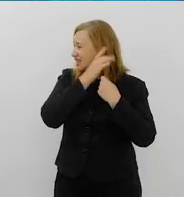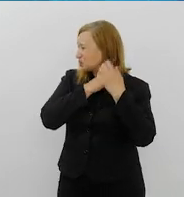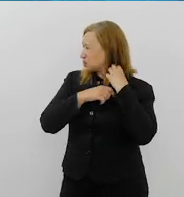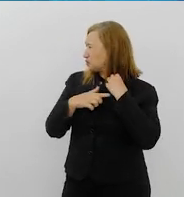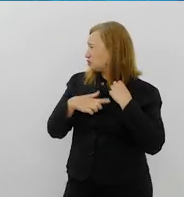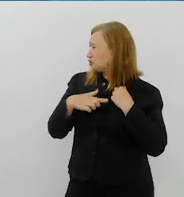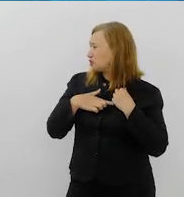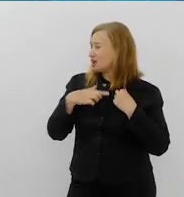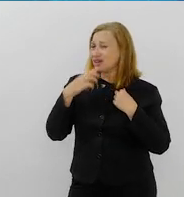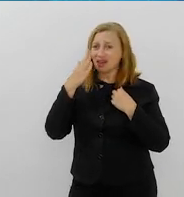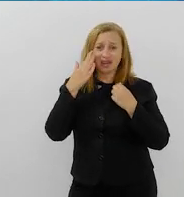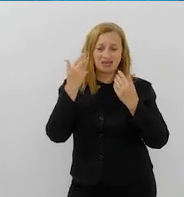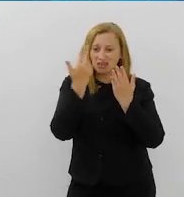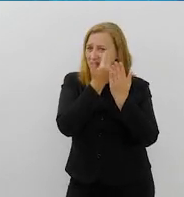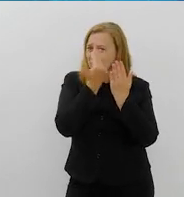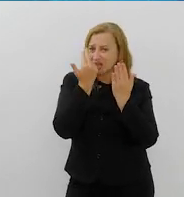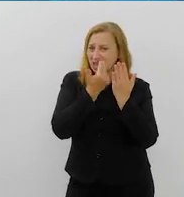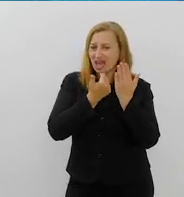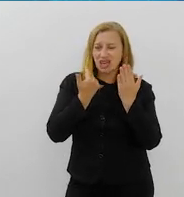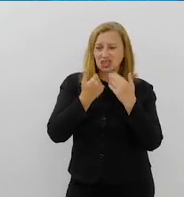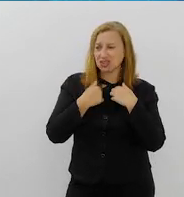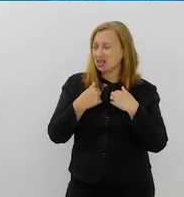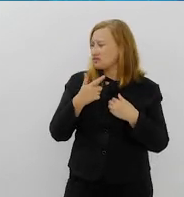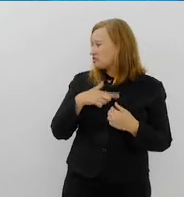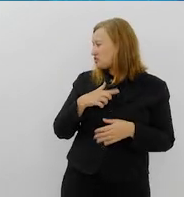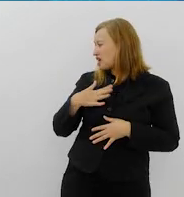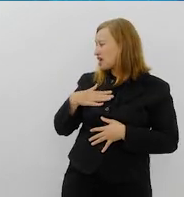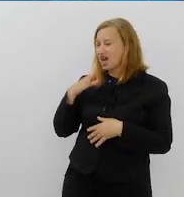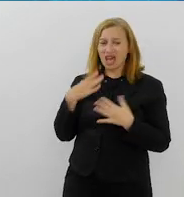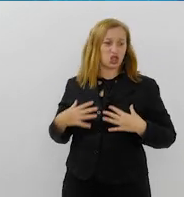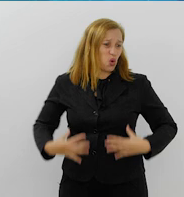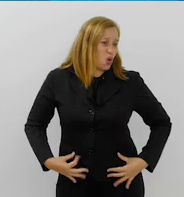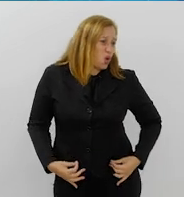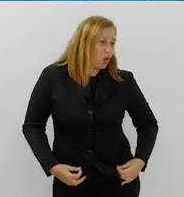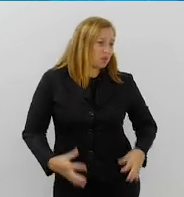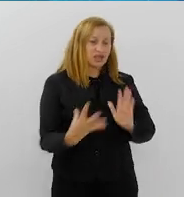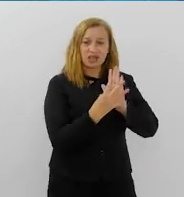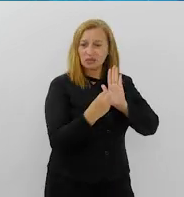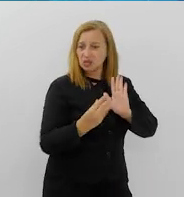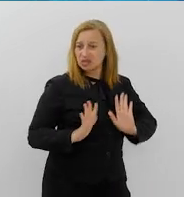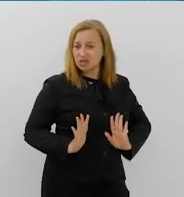bonita, meu cabelo, a maquiagem da moda, a roupa, né? As